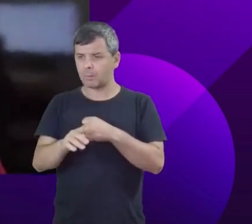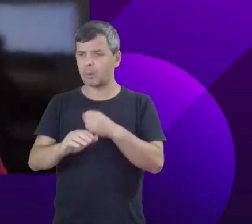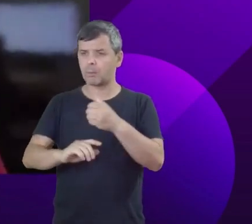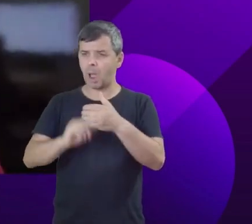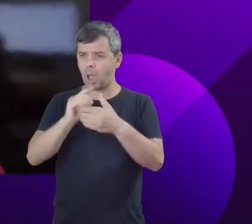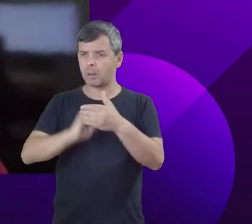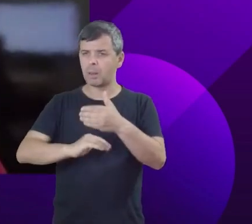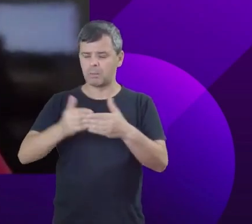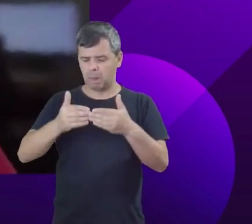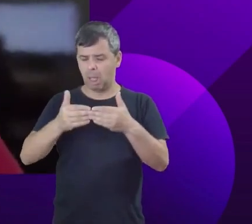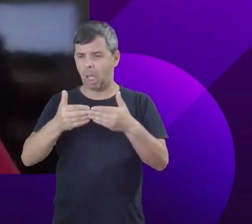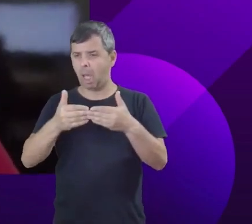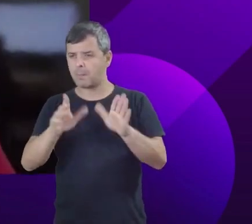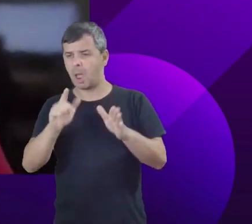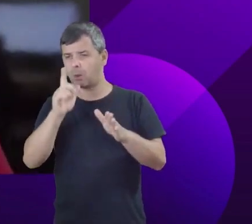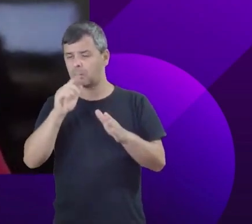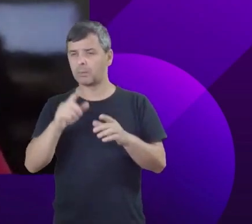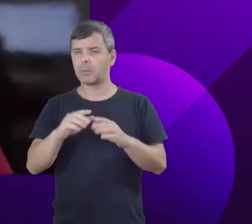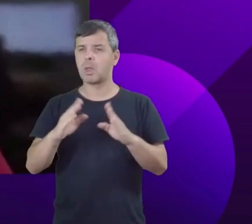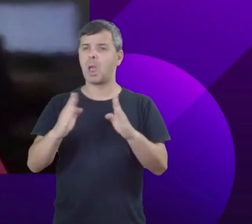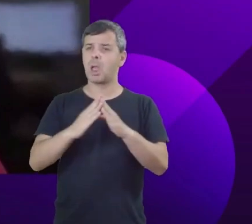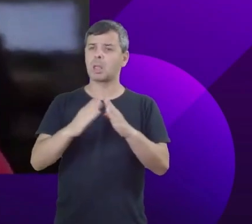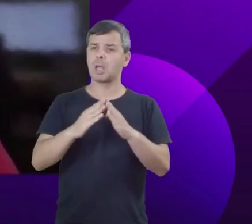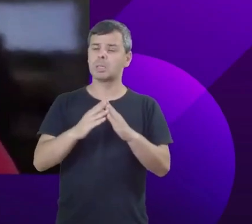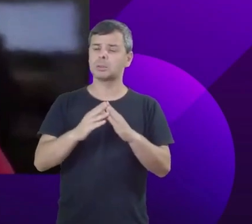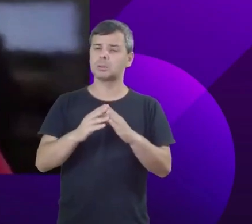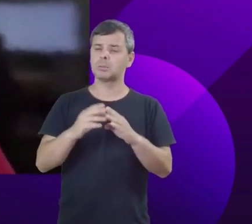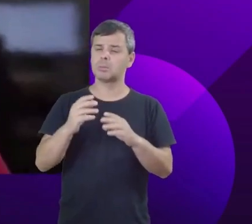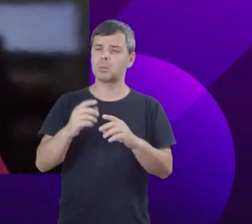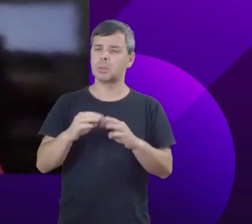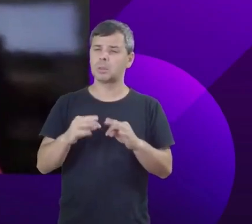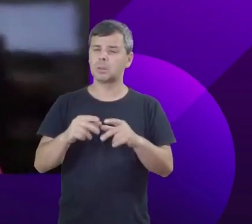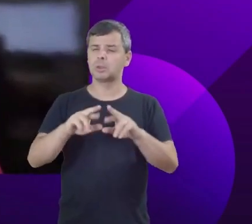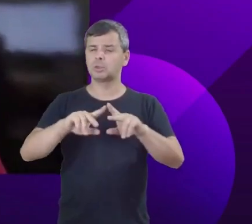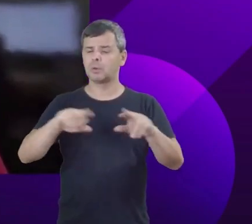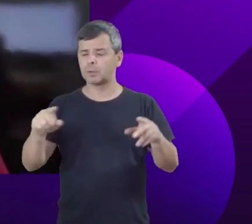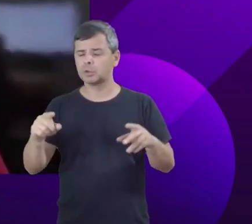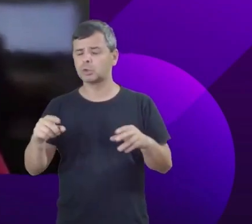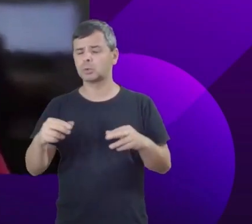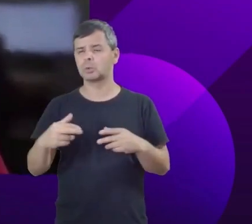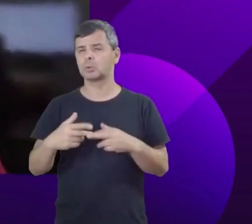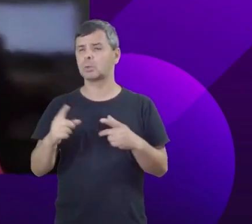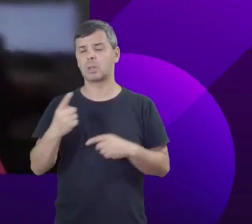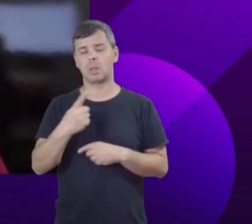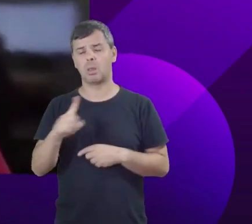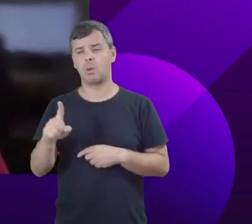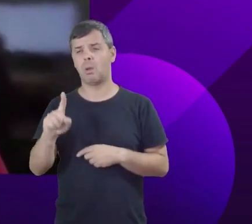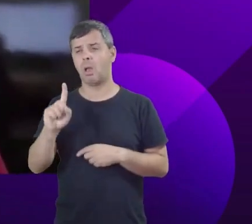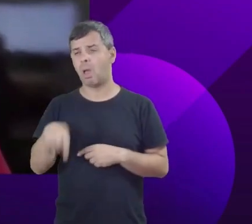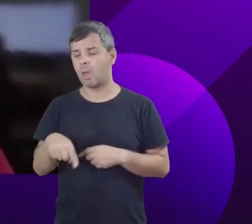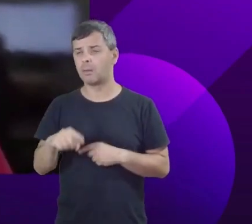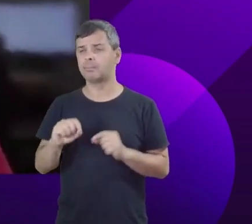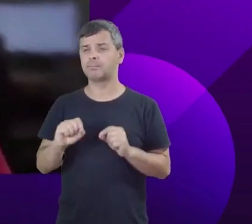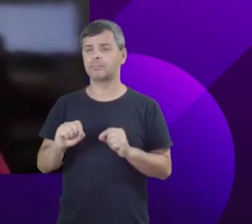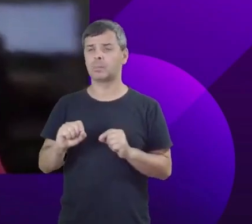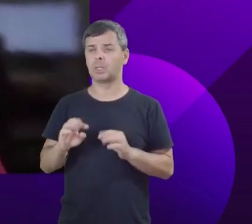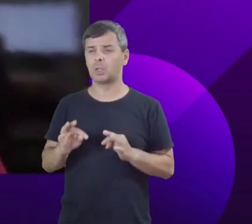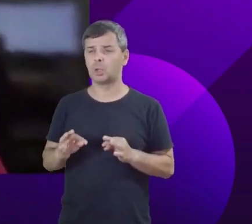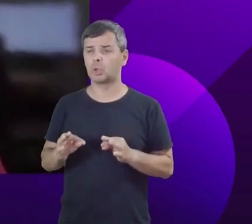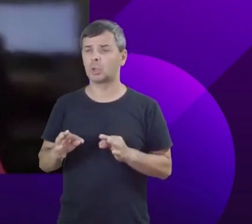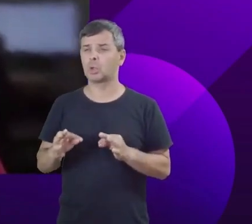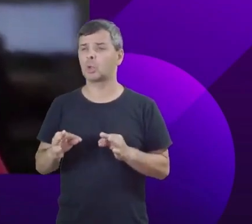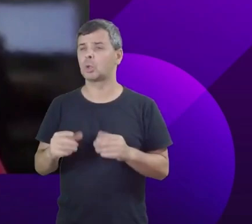né, comportas, casas de bombas, enfim, uma série de questões, né, que não foram, que todas